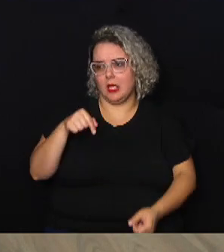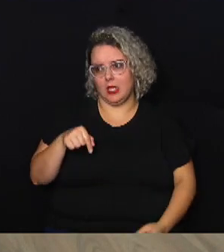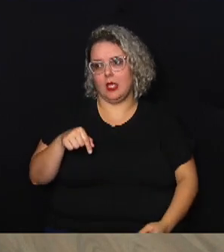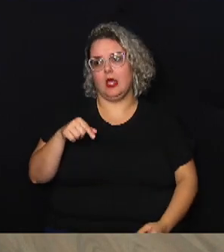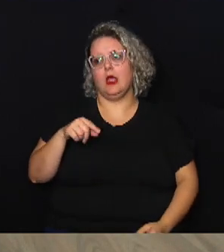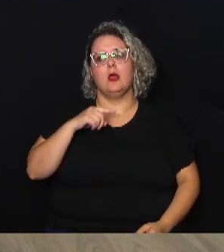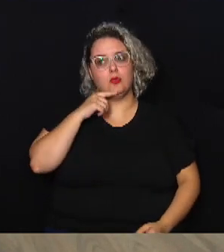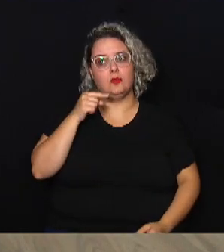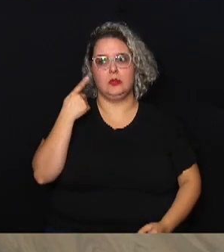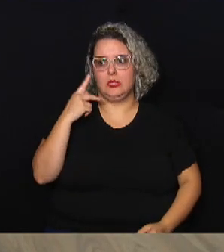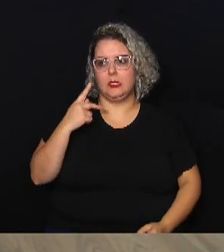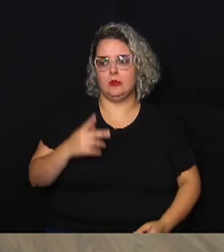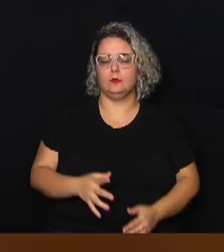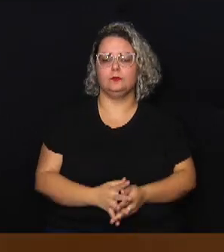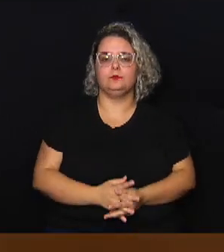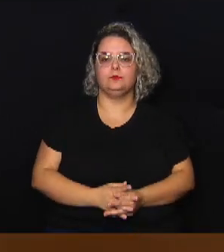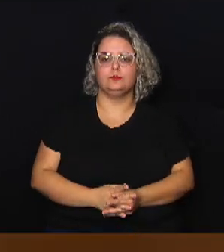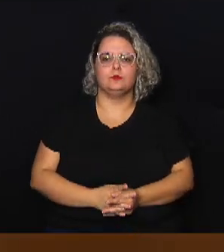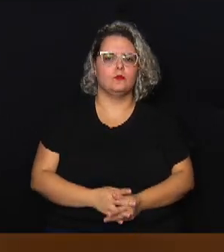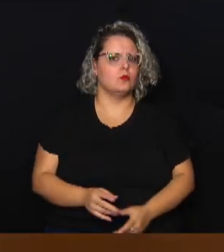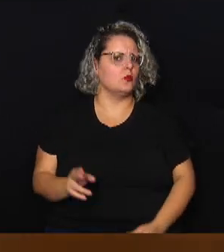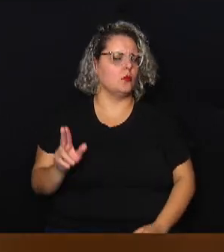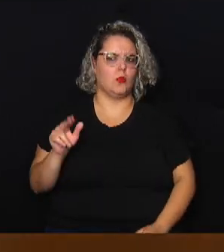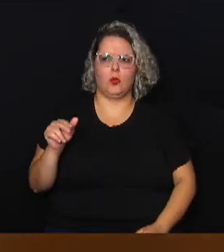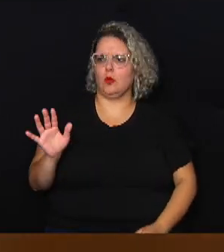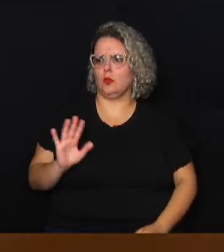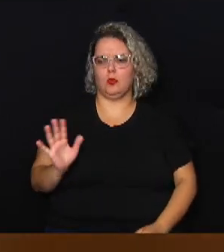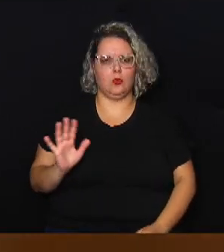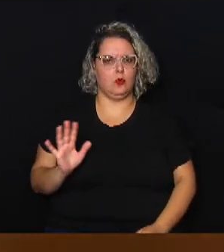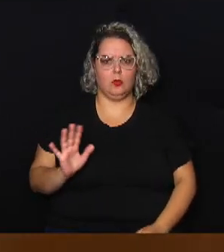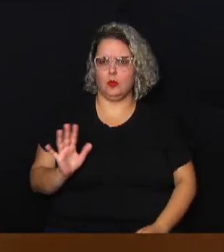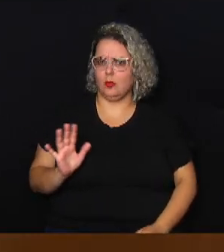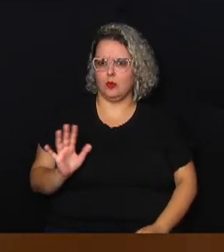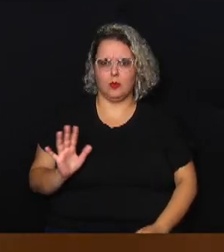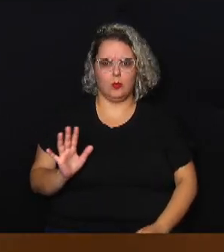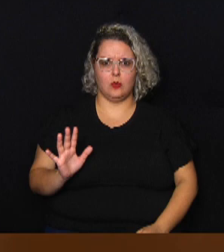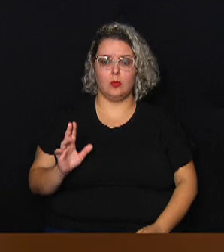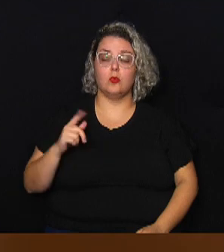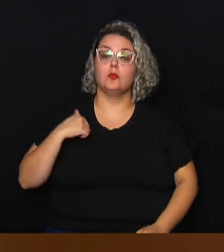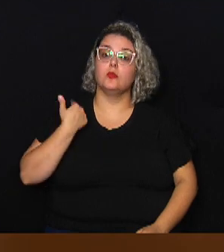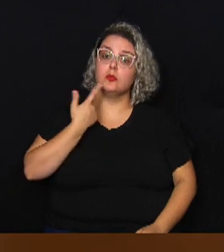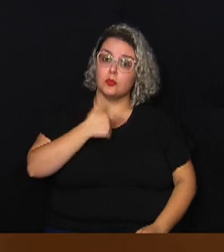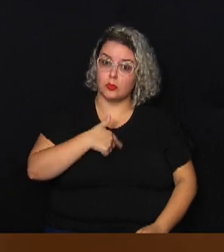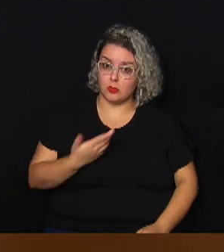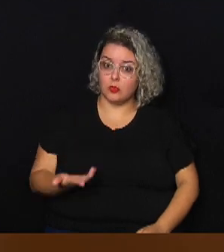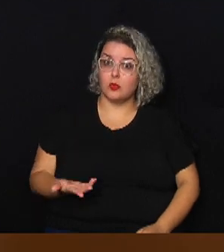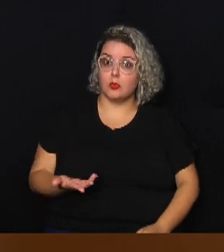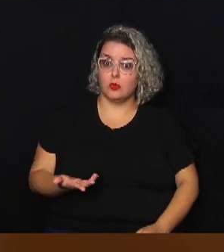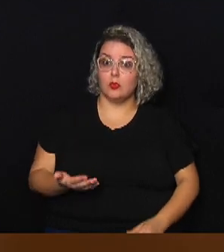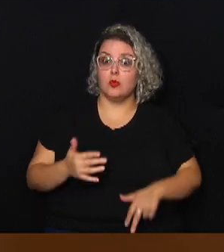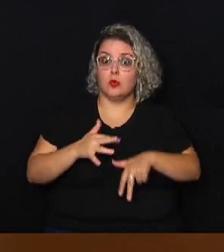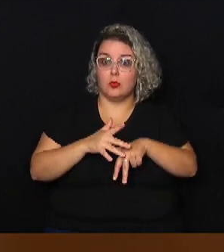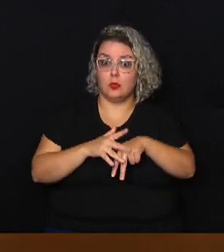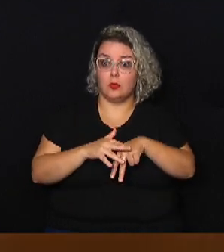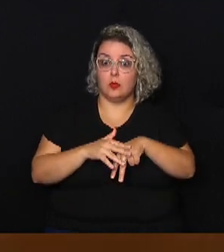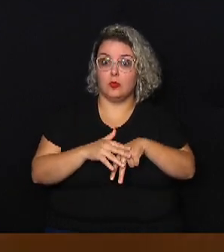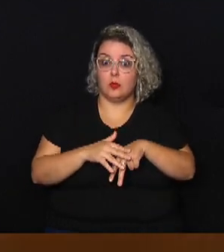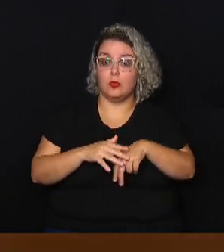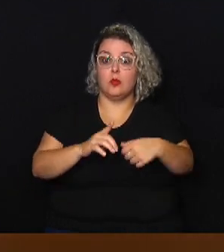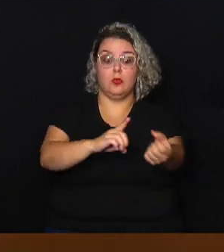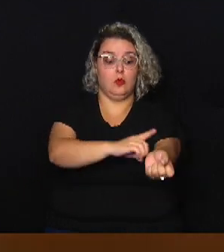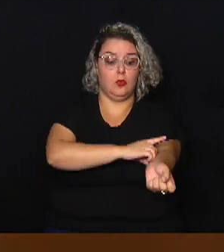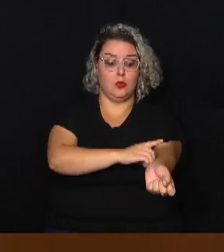dele. De jeito nenhum. A gente tem que... O paciente precisa estar com a